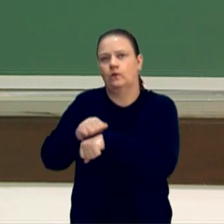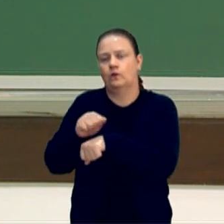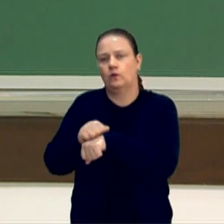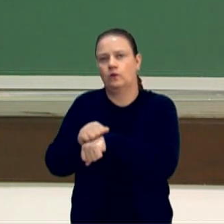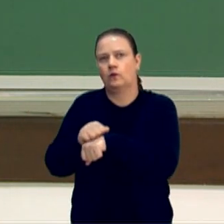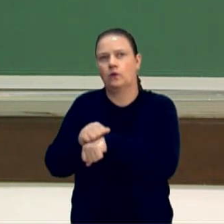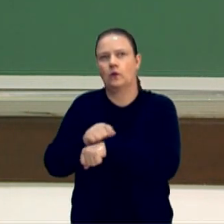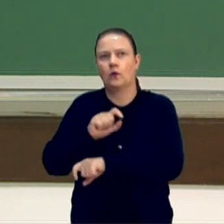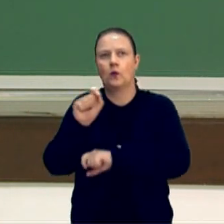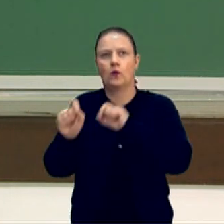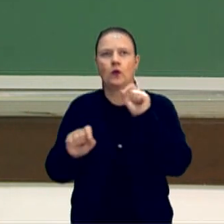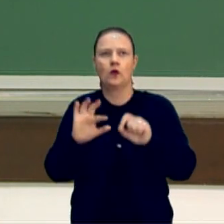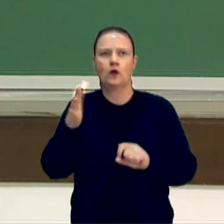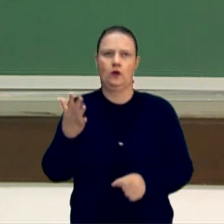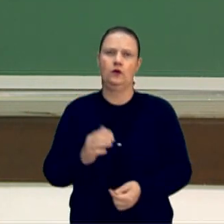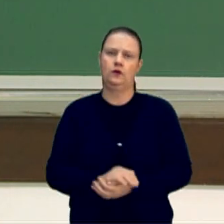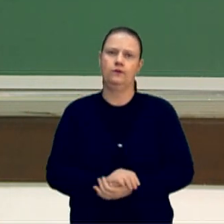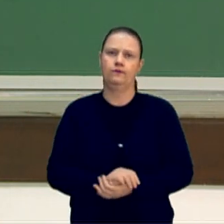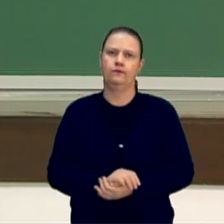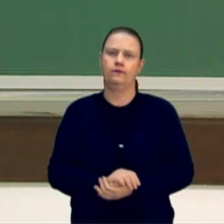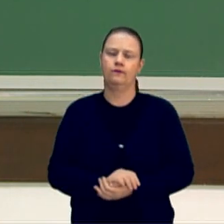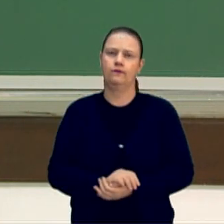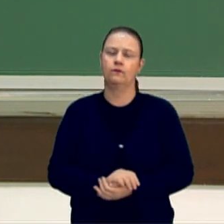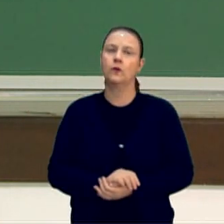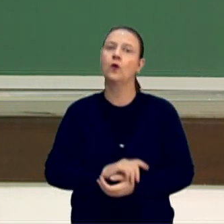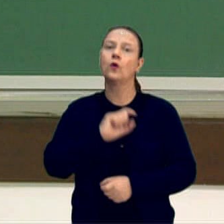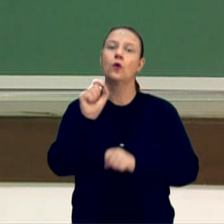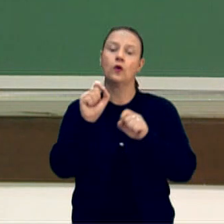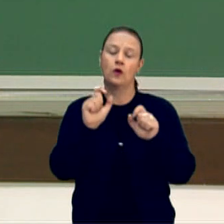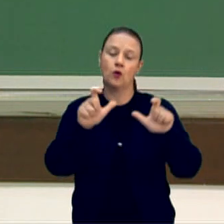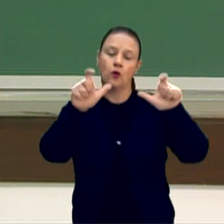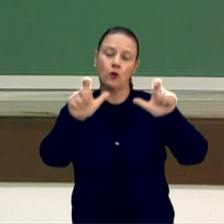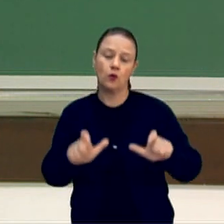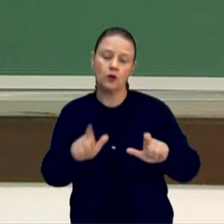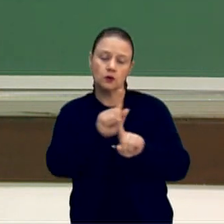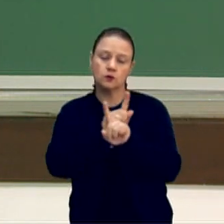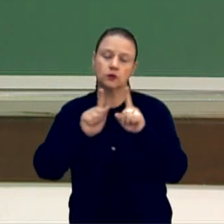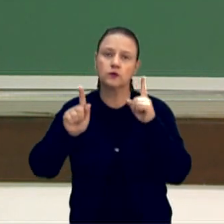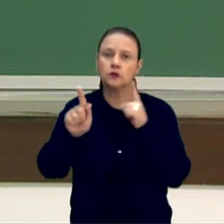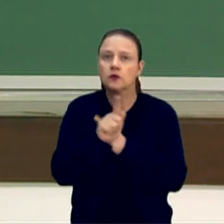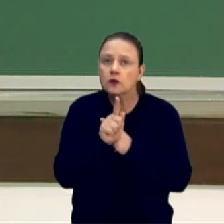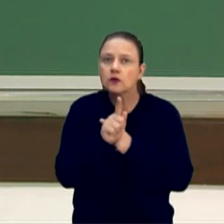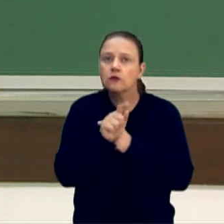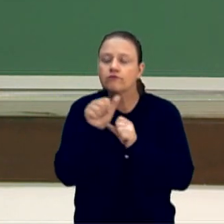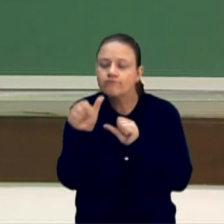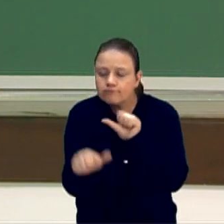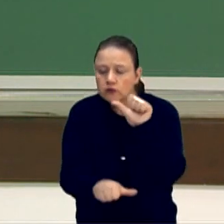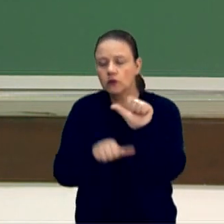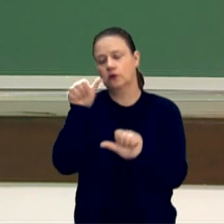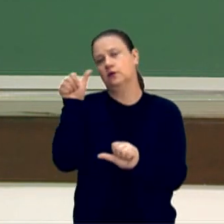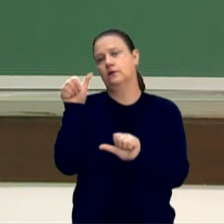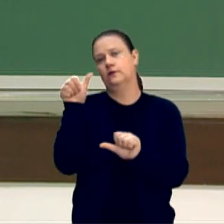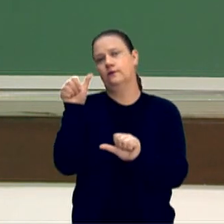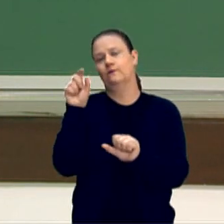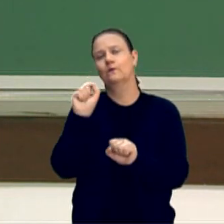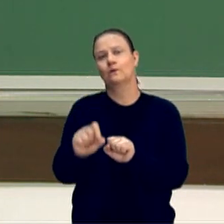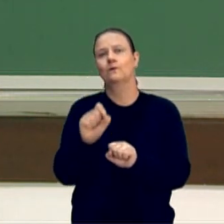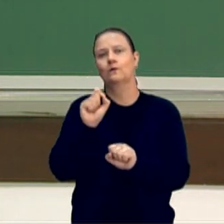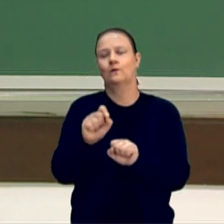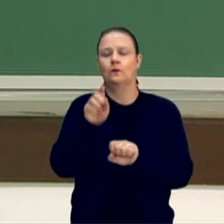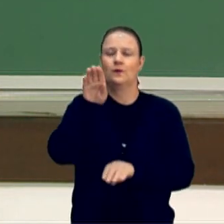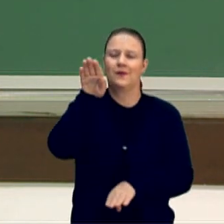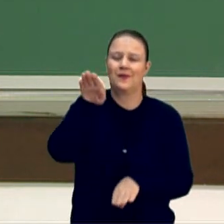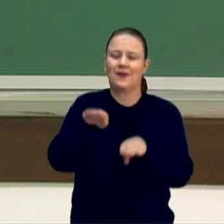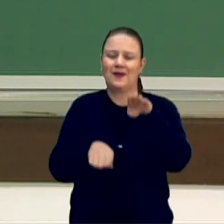um reflexo da materialização, ou seja, é o espaço geográfico que foi transformado e dentro dessas